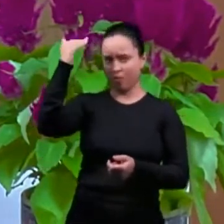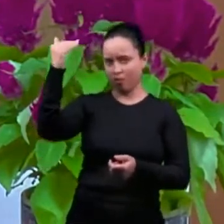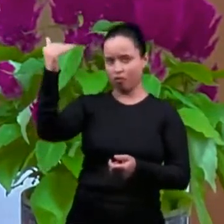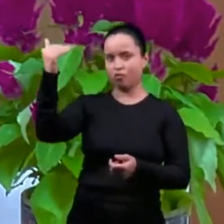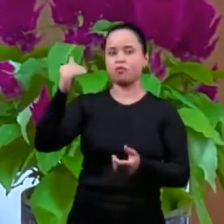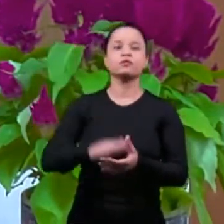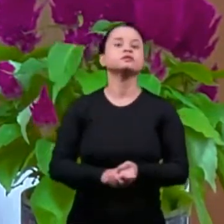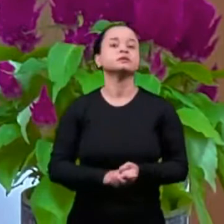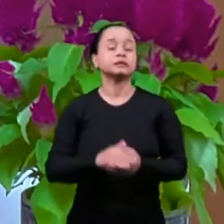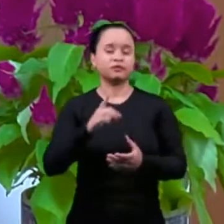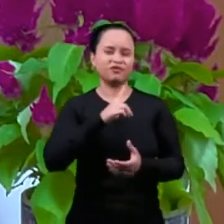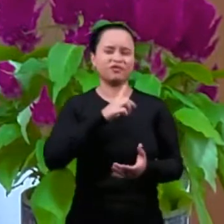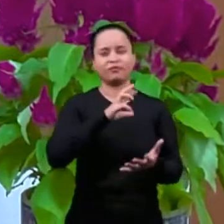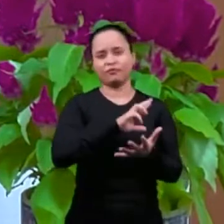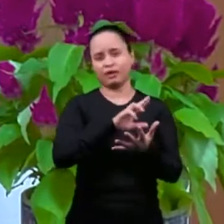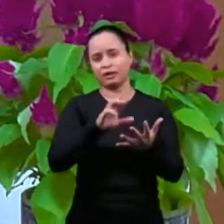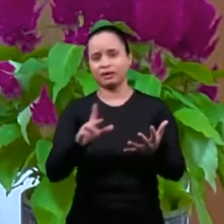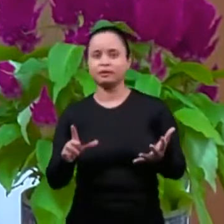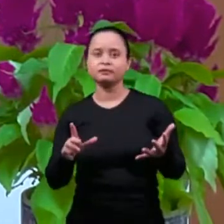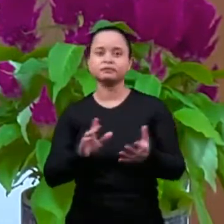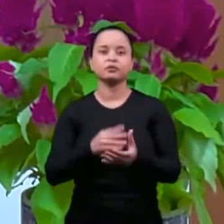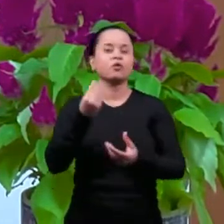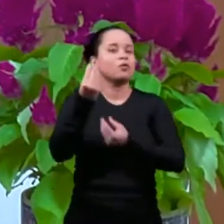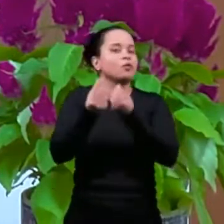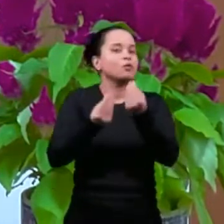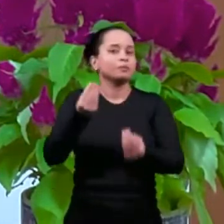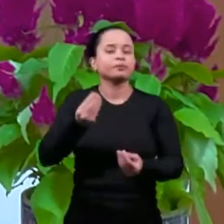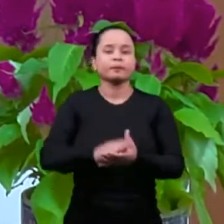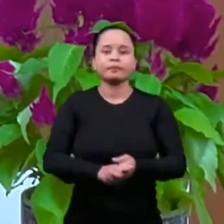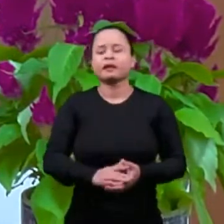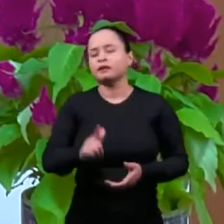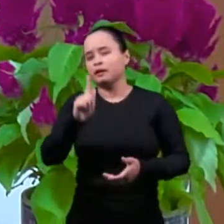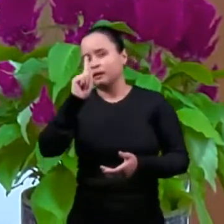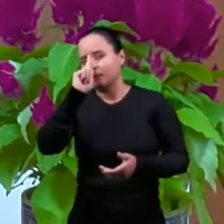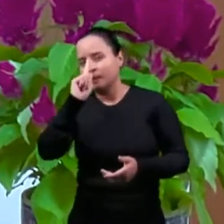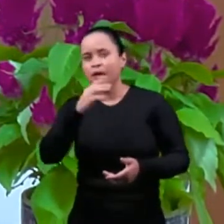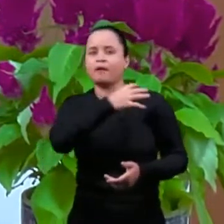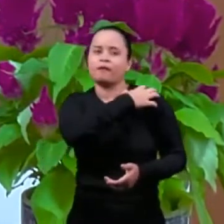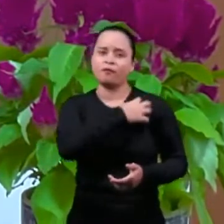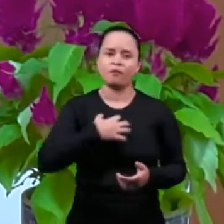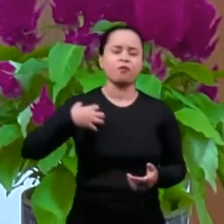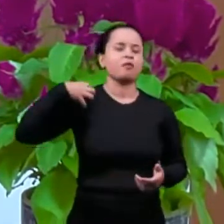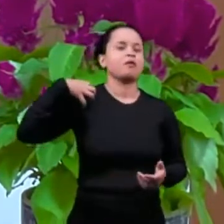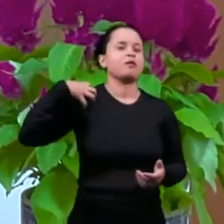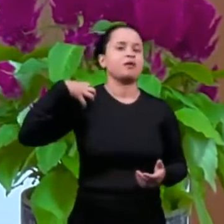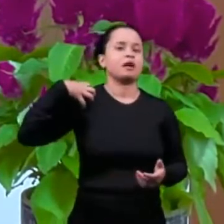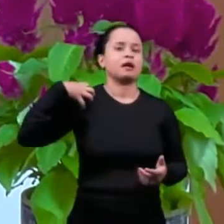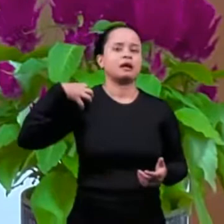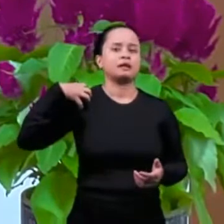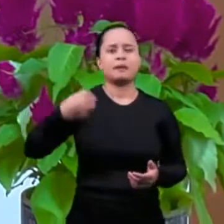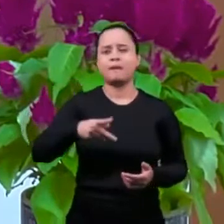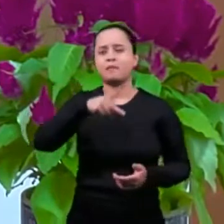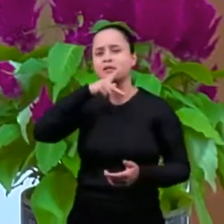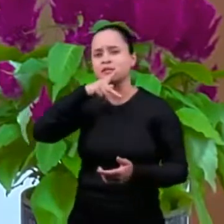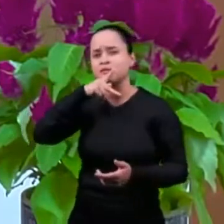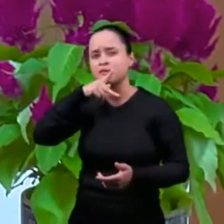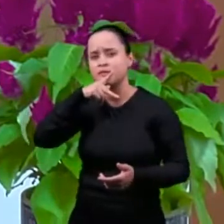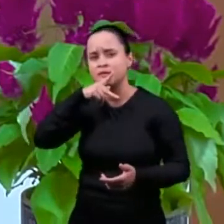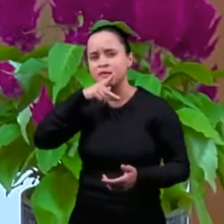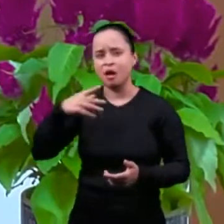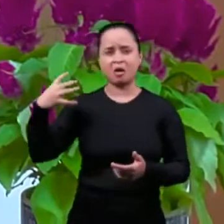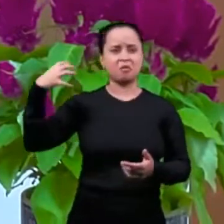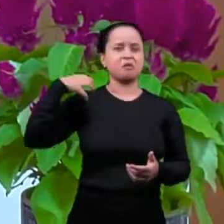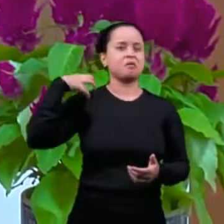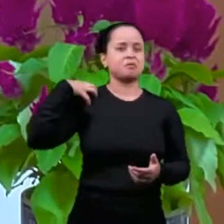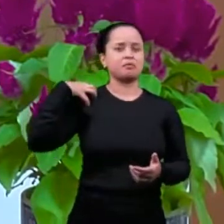os grandes filósofos, não é, gregos, Sócrates, Platão, Aristóteles, mas não somente